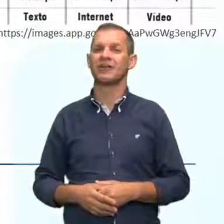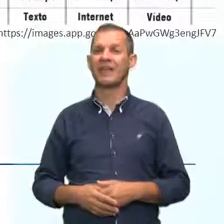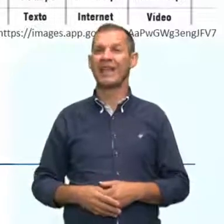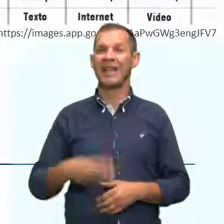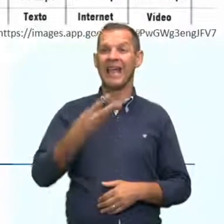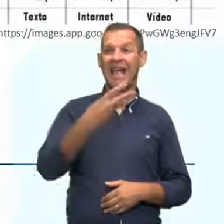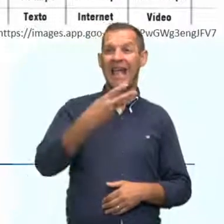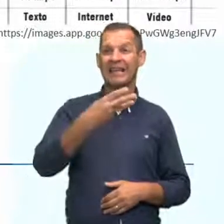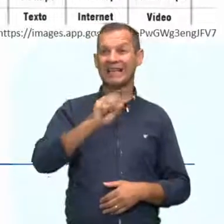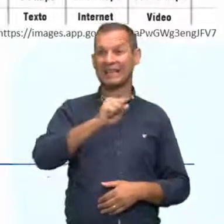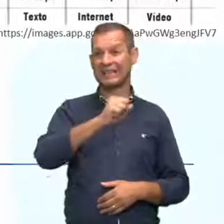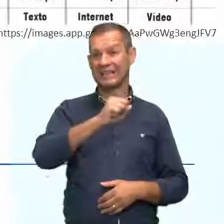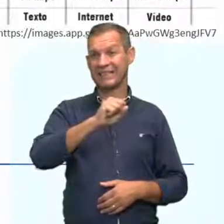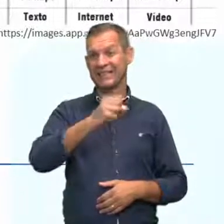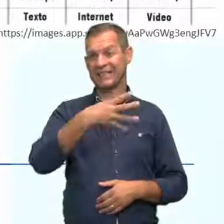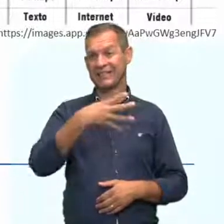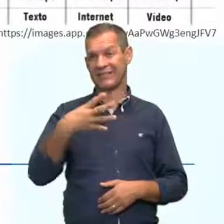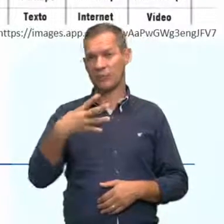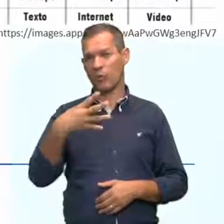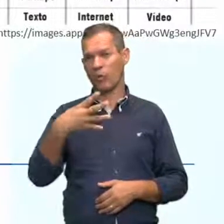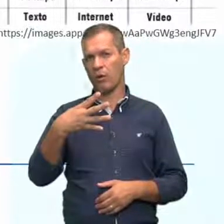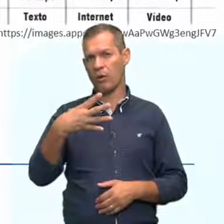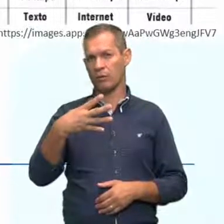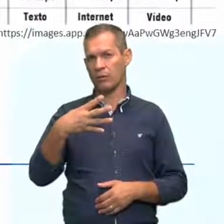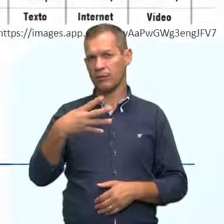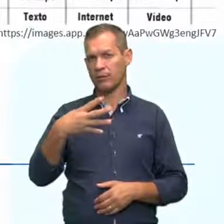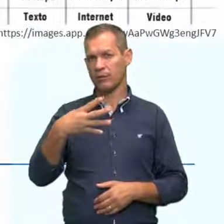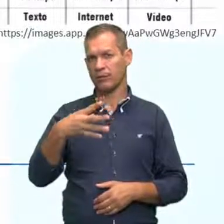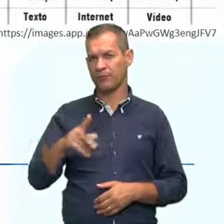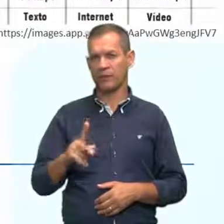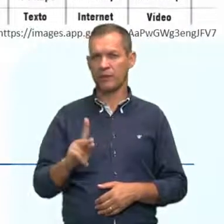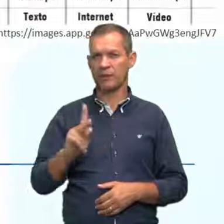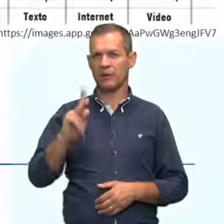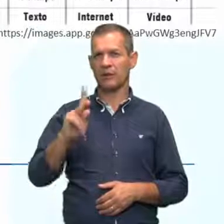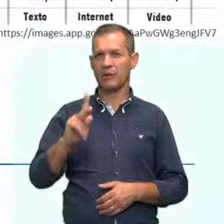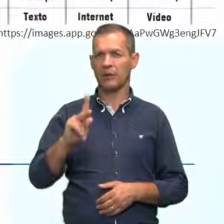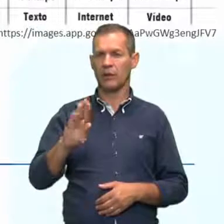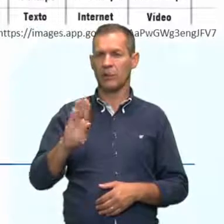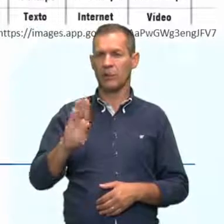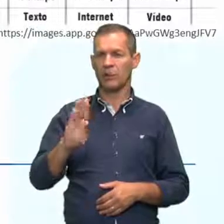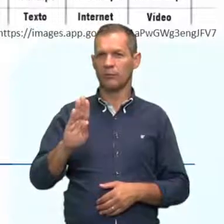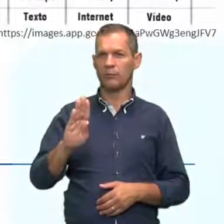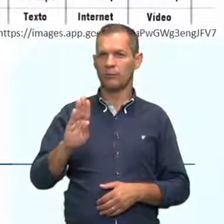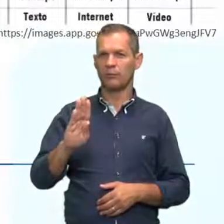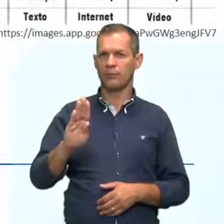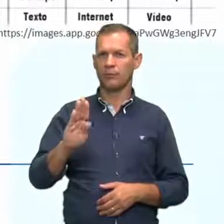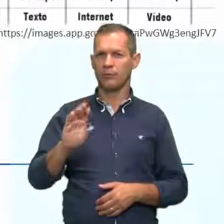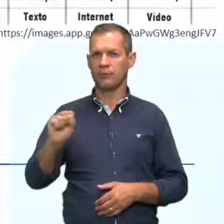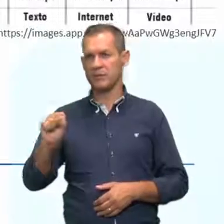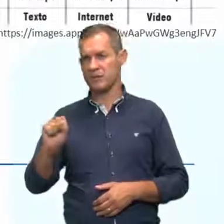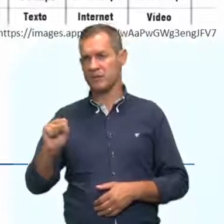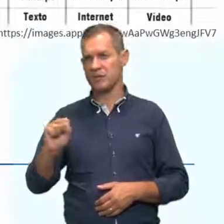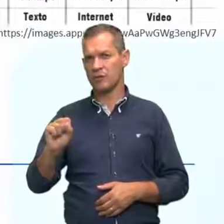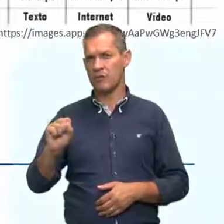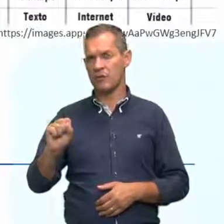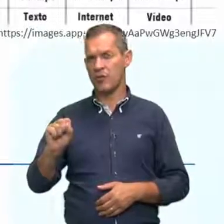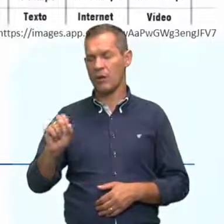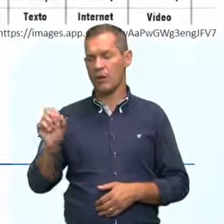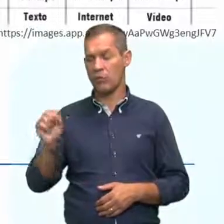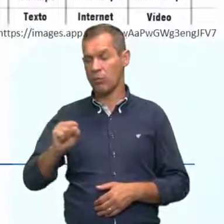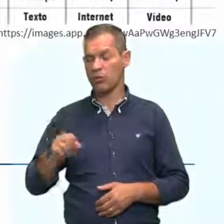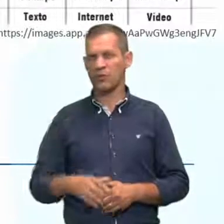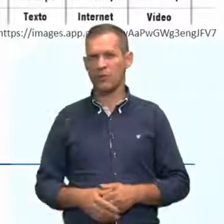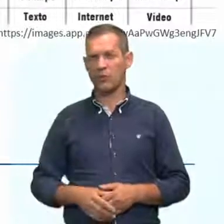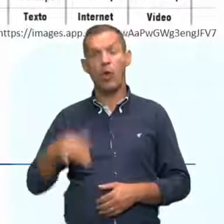384 kilobits por segundo para sinal móvel